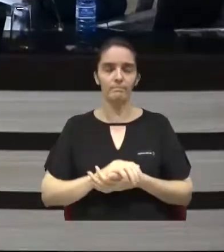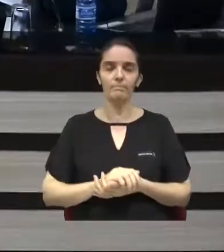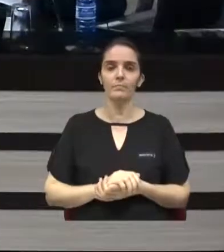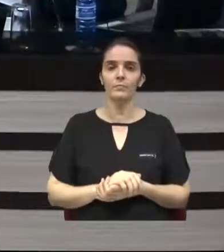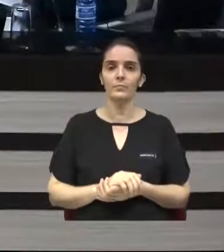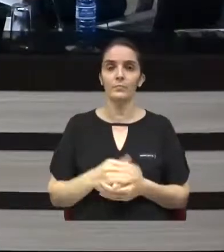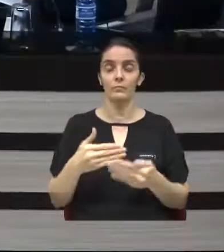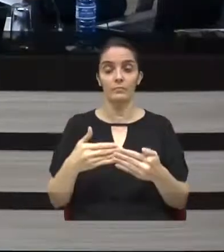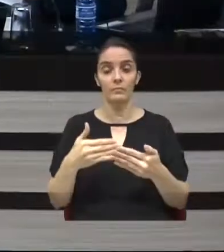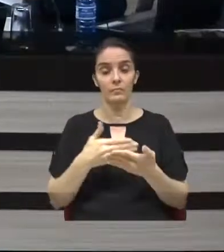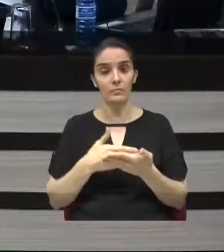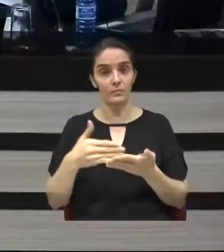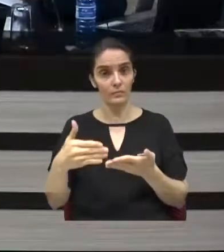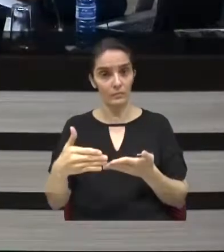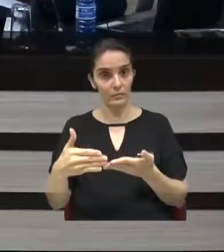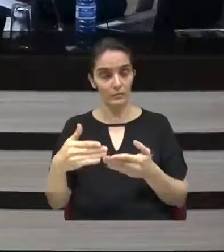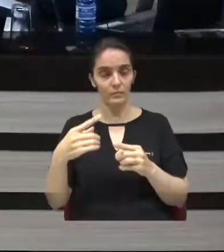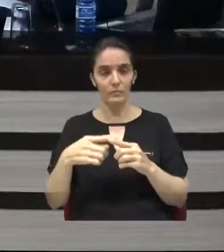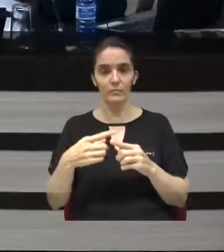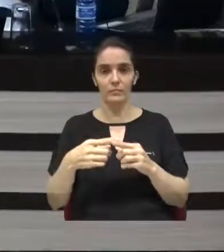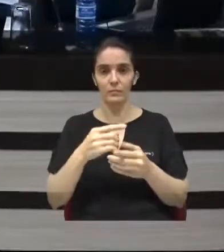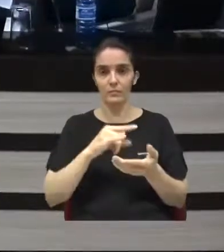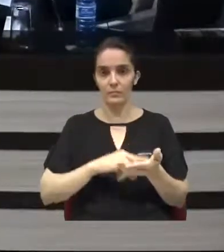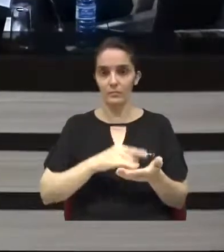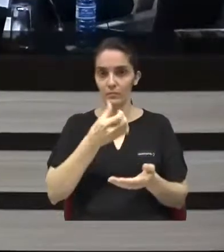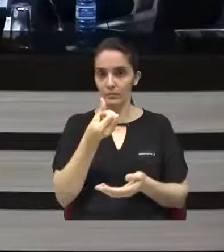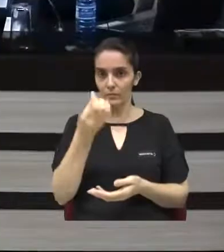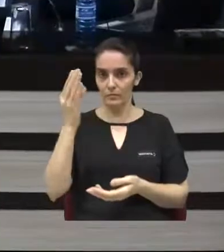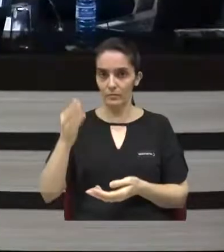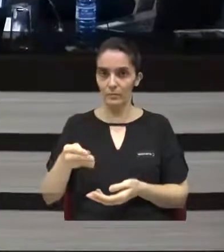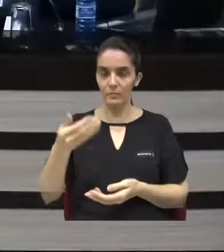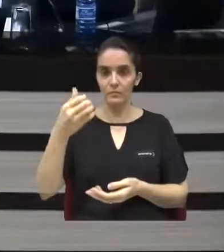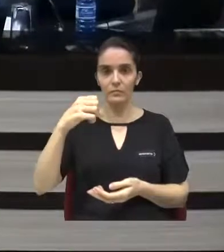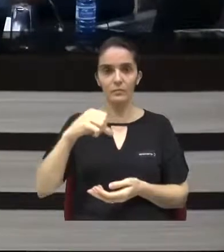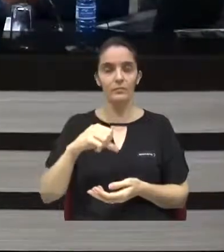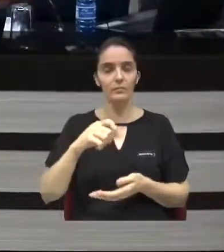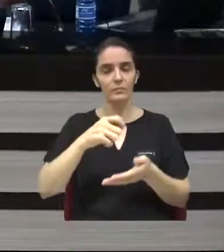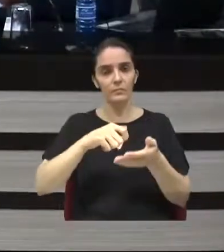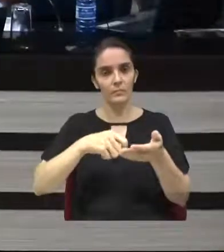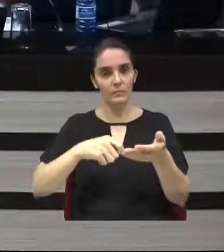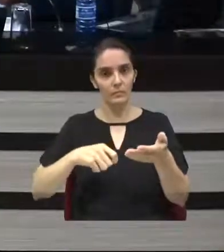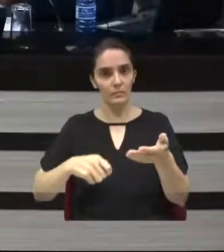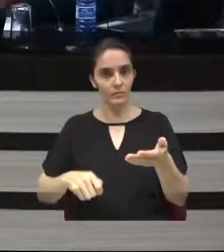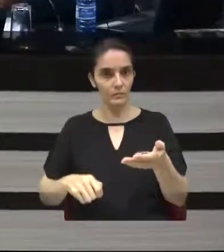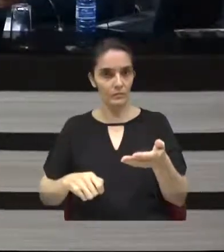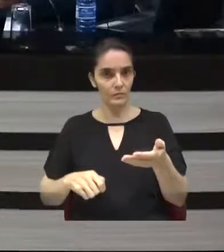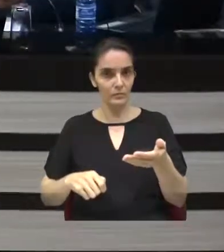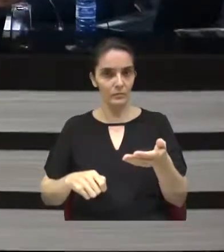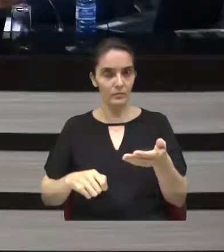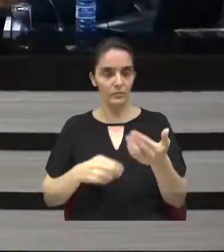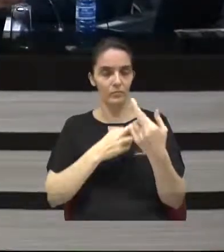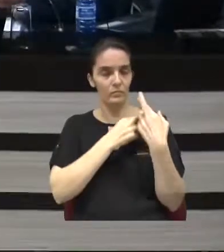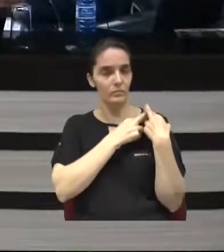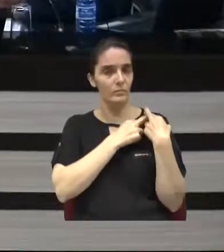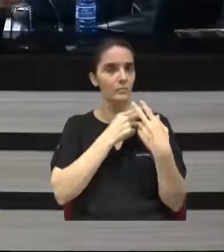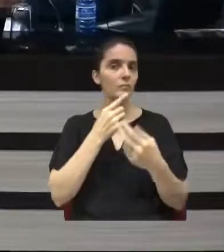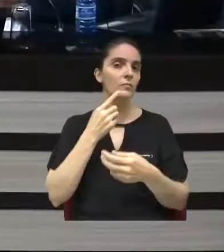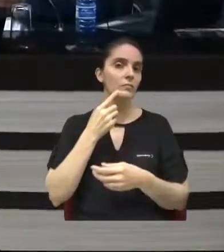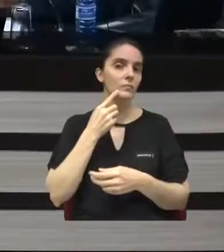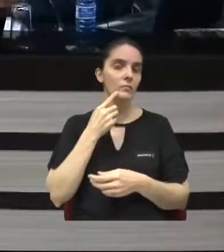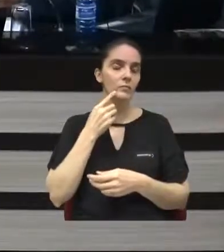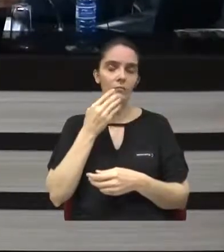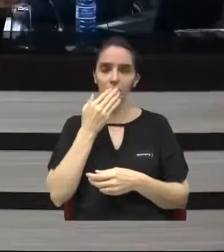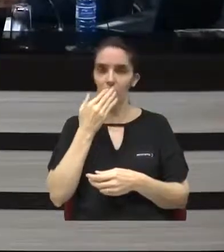face do ofício número 6/2019, subscrito pelo ilustre edil Cleiton Aparecido da Silva,